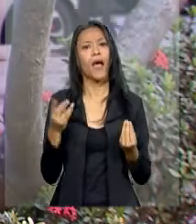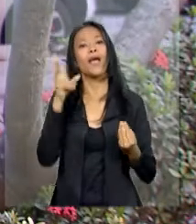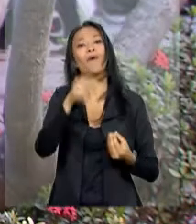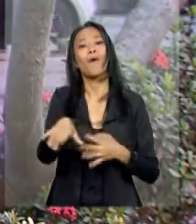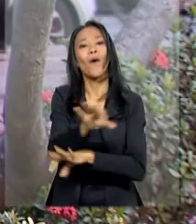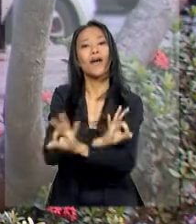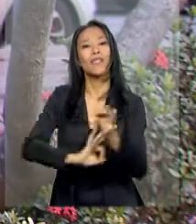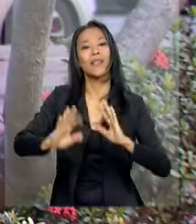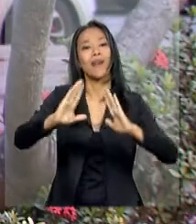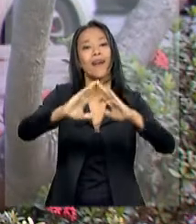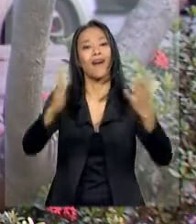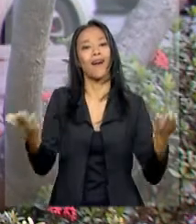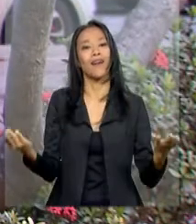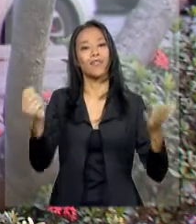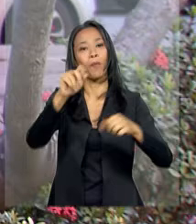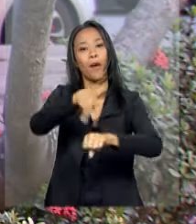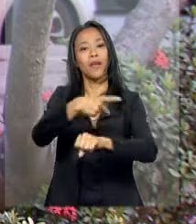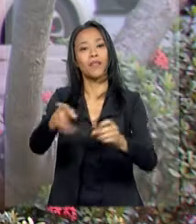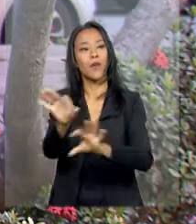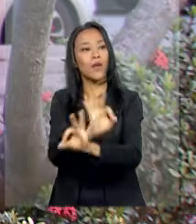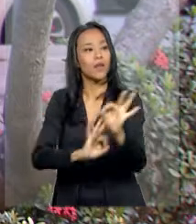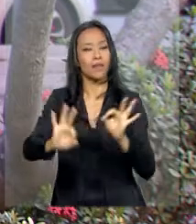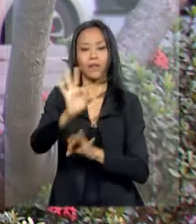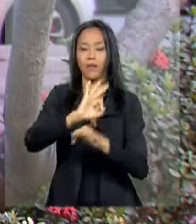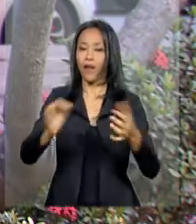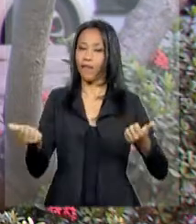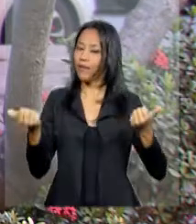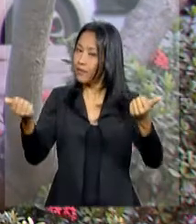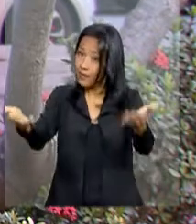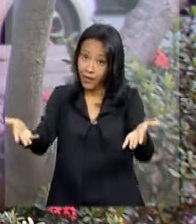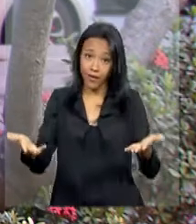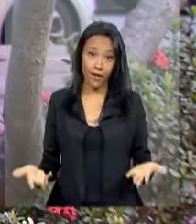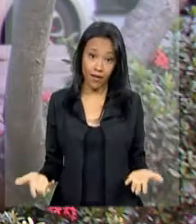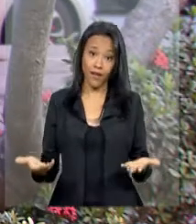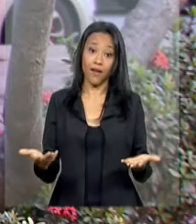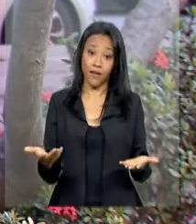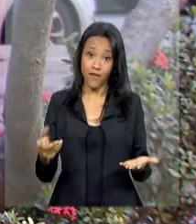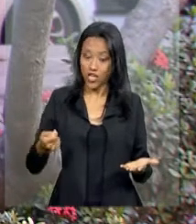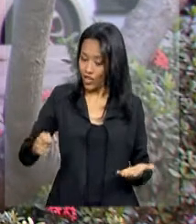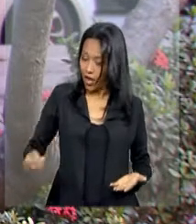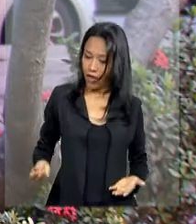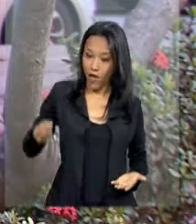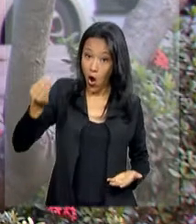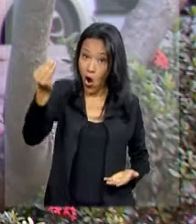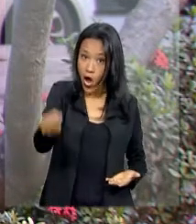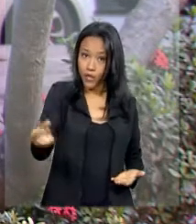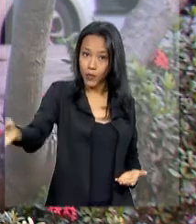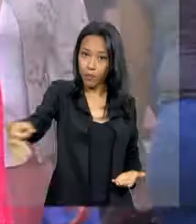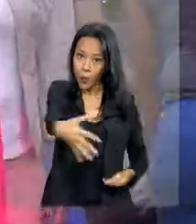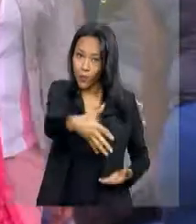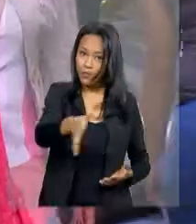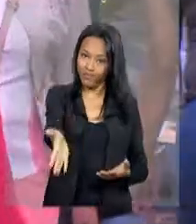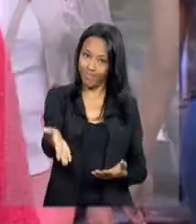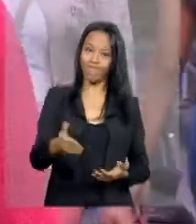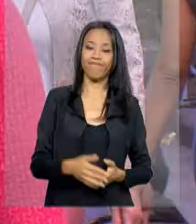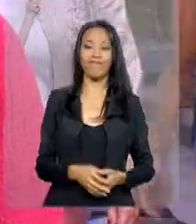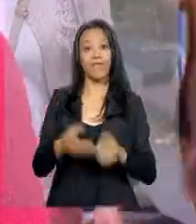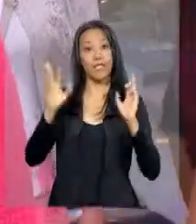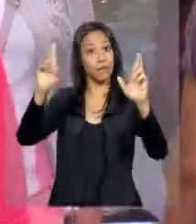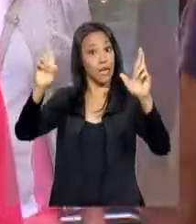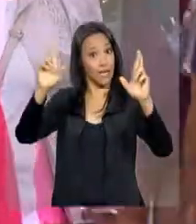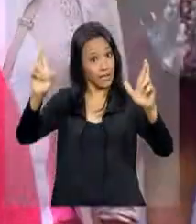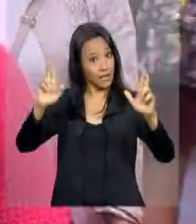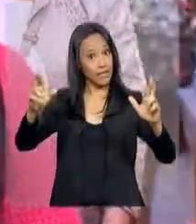a casa, vai entregar a casa arrumada, está entendendo? Vai dar a chave na mão, olha aí, está tudo certinho agora. Esperança